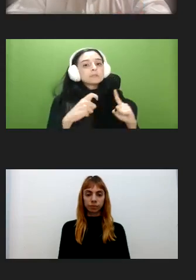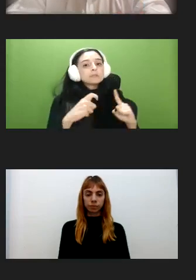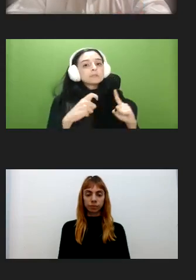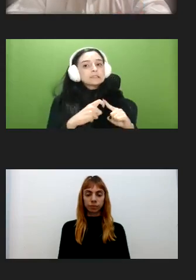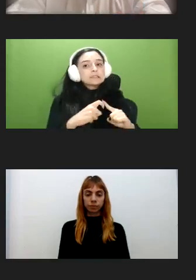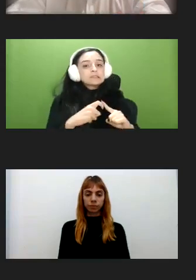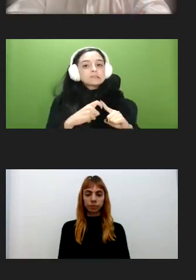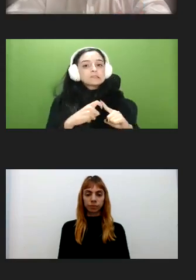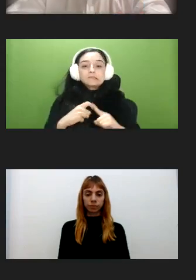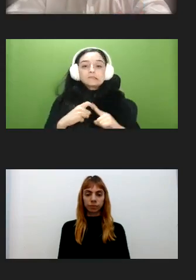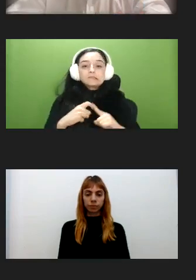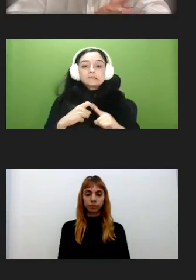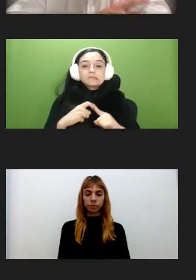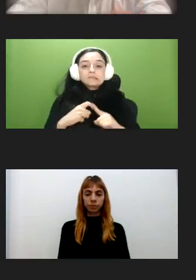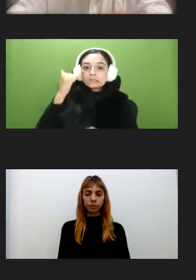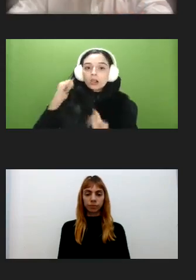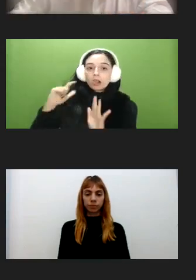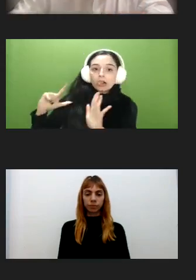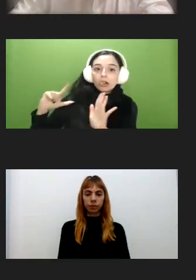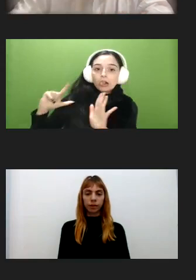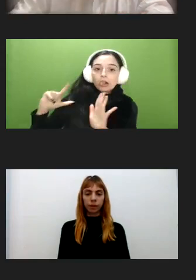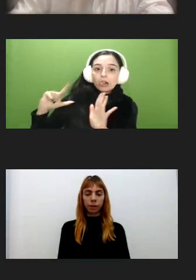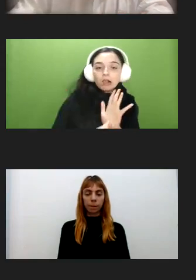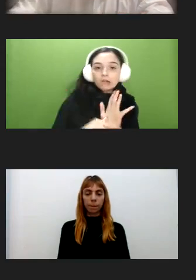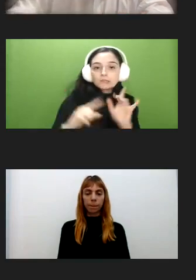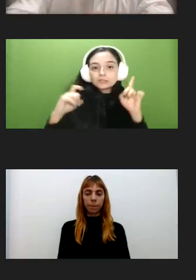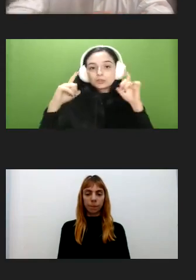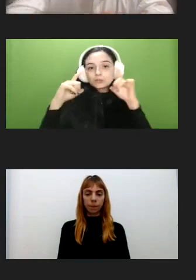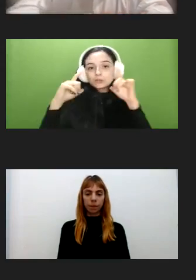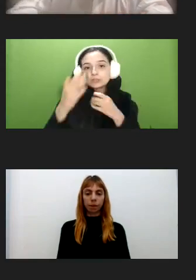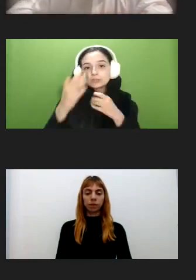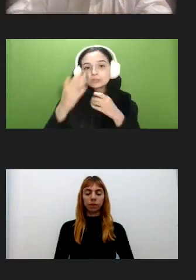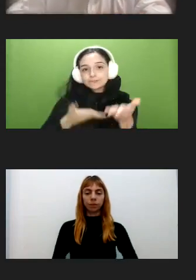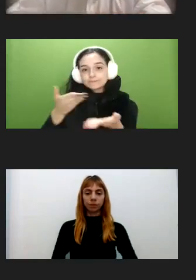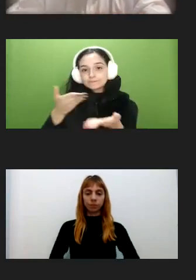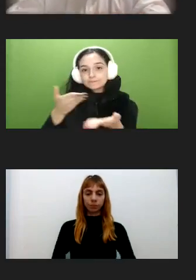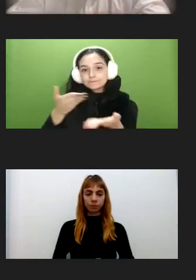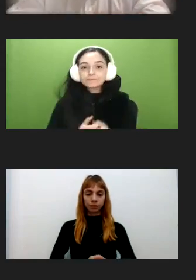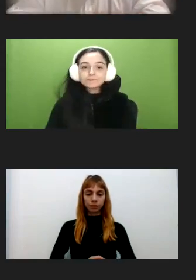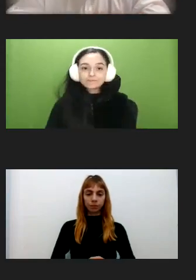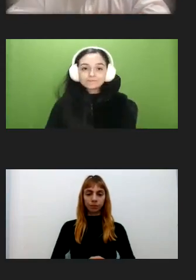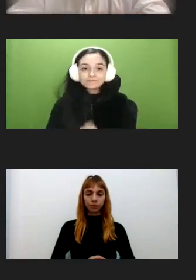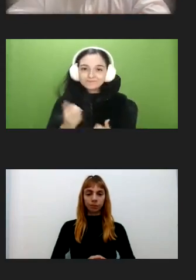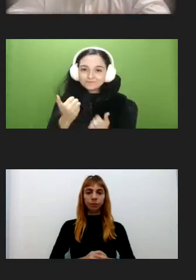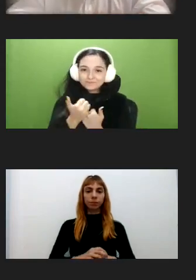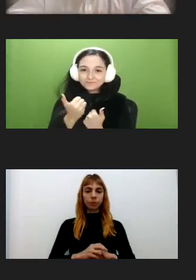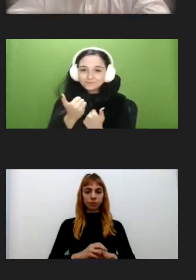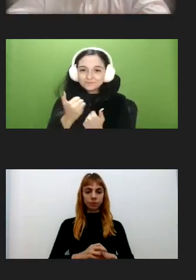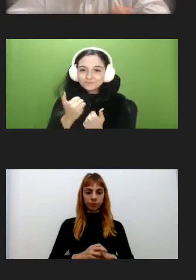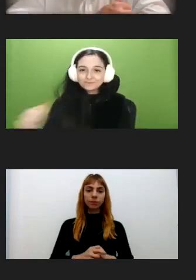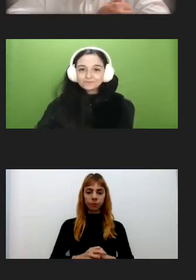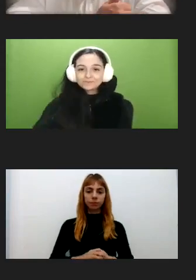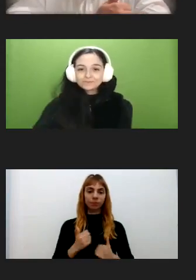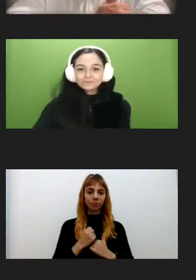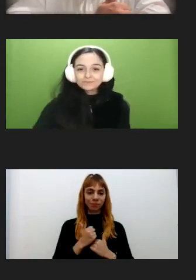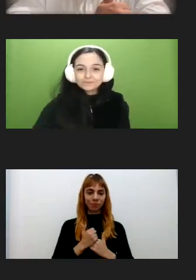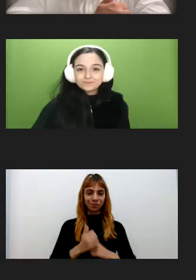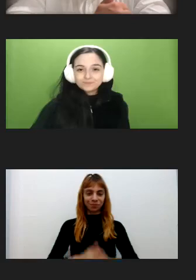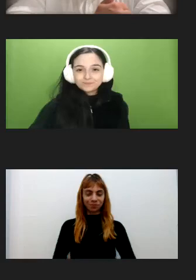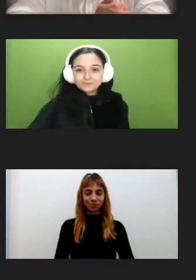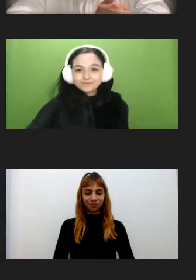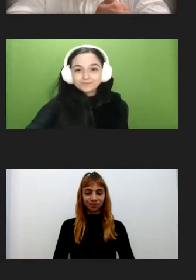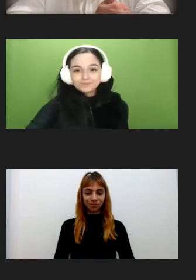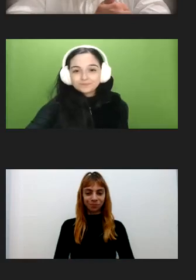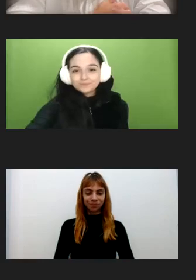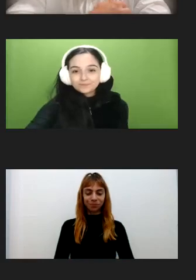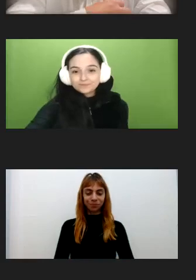tratar essa condição. Então vamos para o próximo slide, né? Se você notou esse